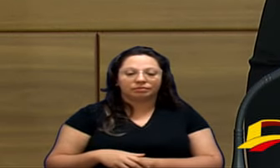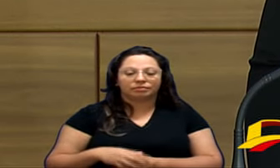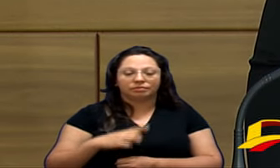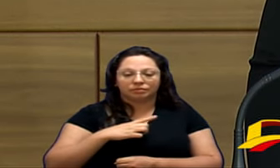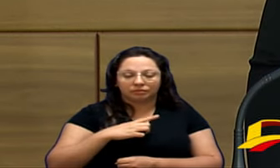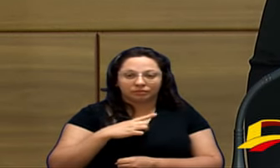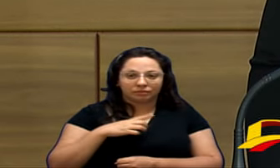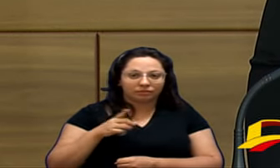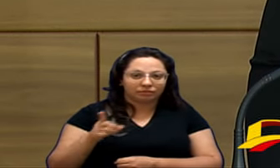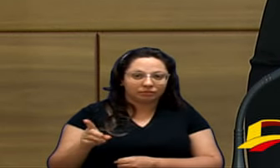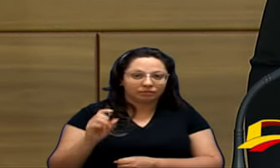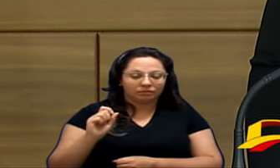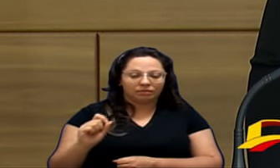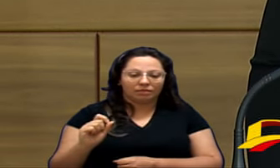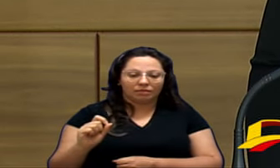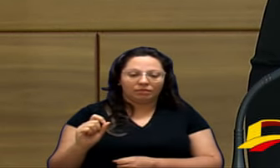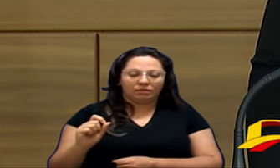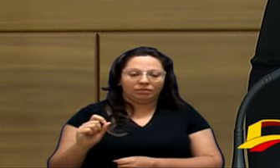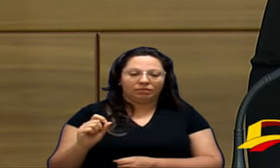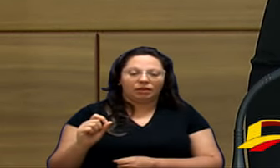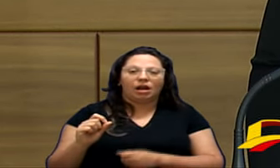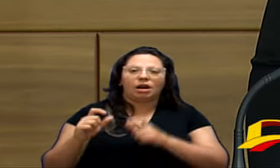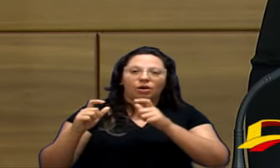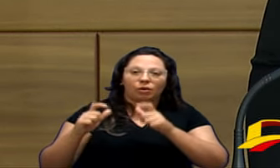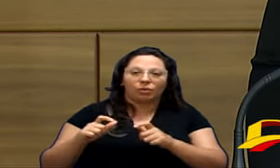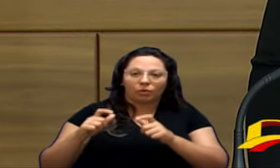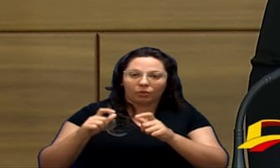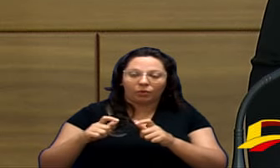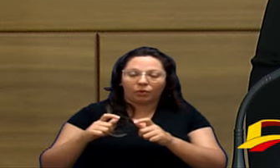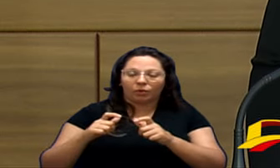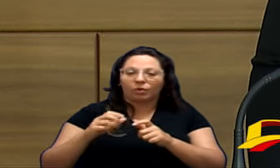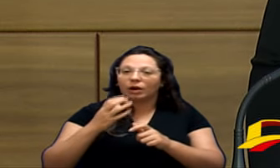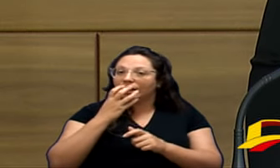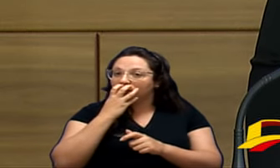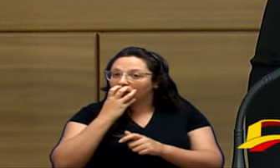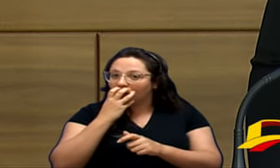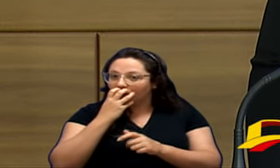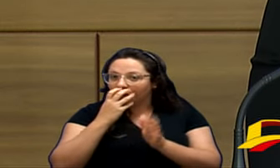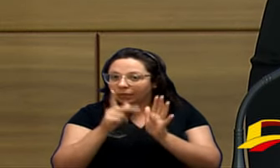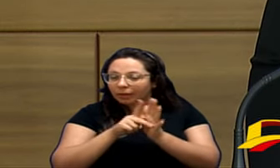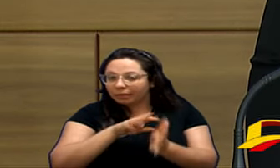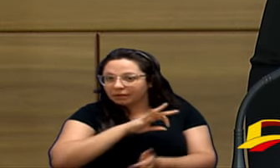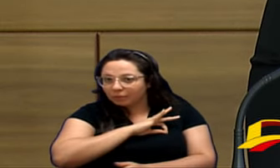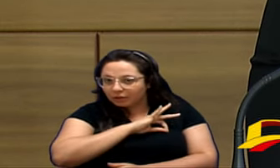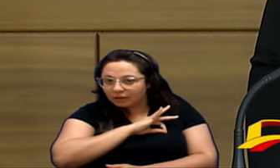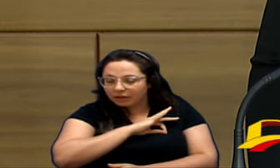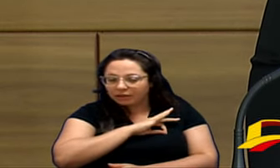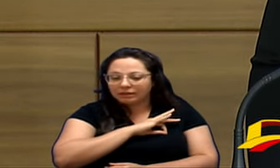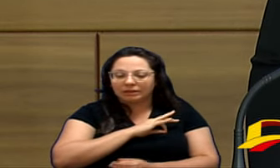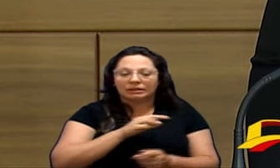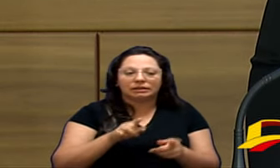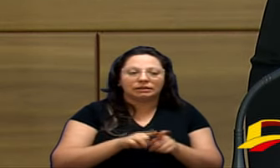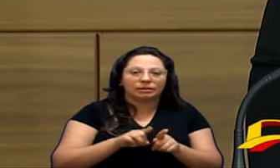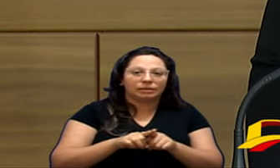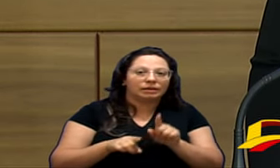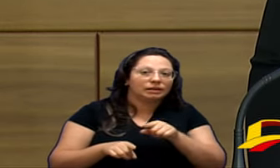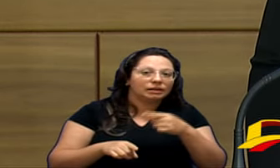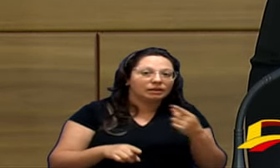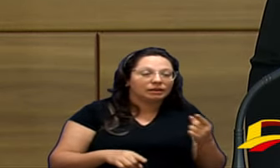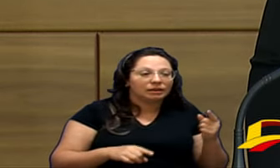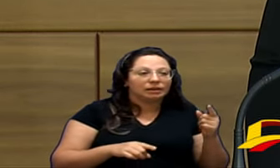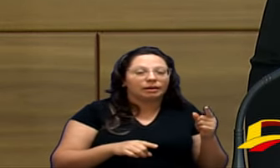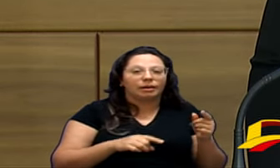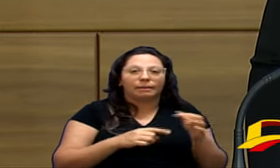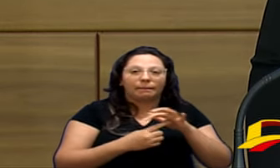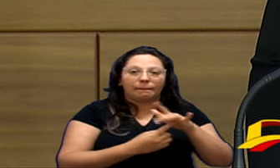Onde está ali a a o canil da guarda civil municipal e a própria romo temos ali na região do parqu os espanhóis a